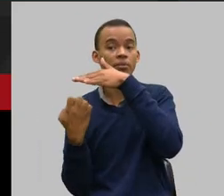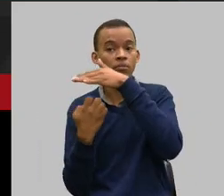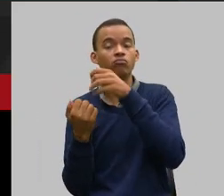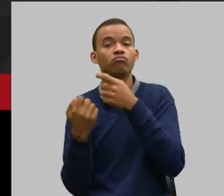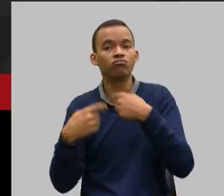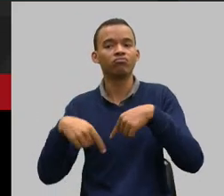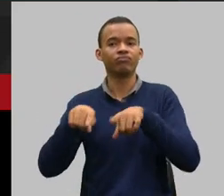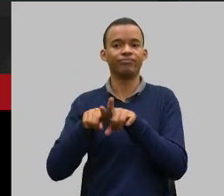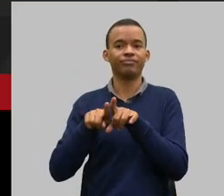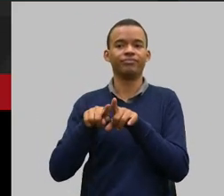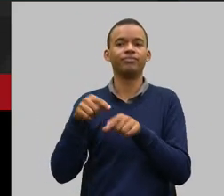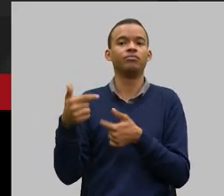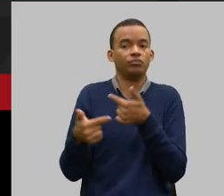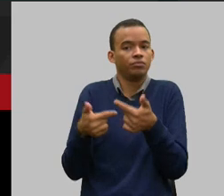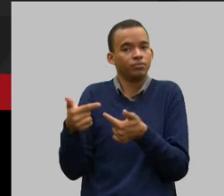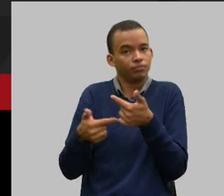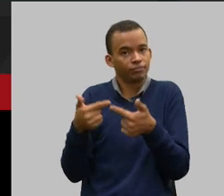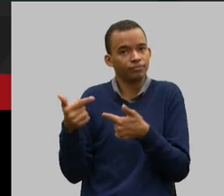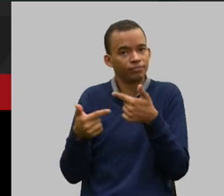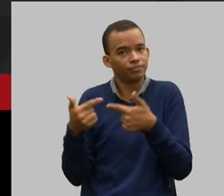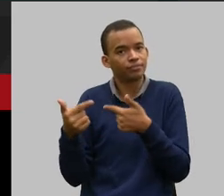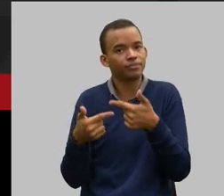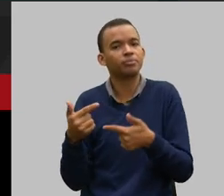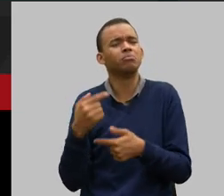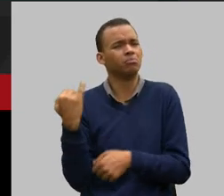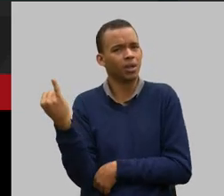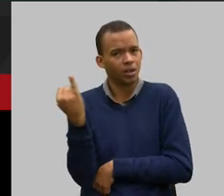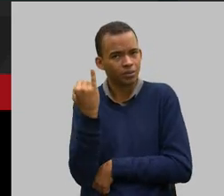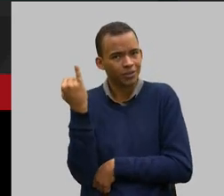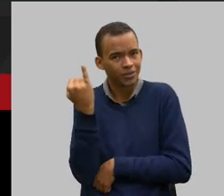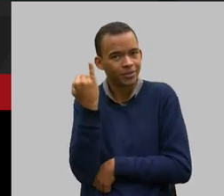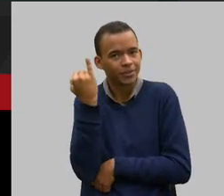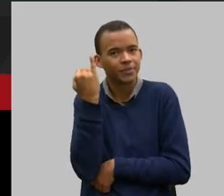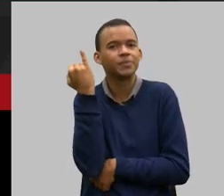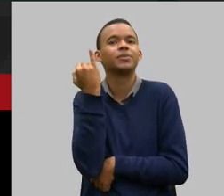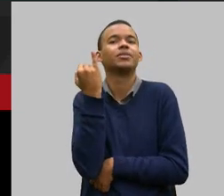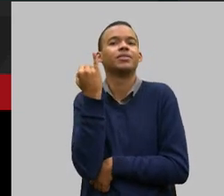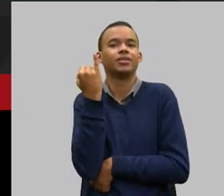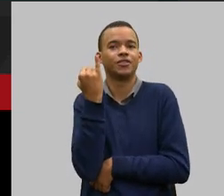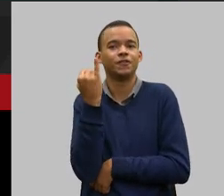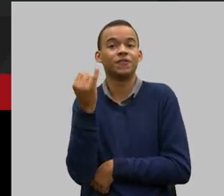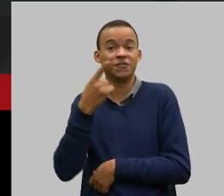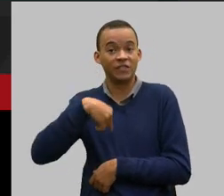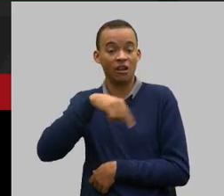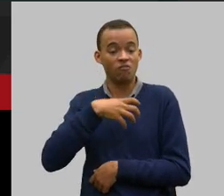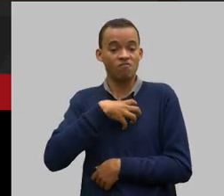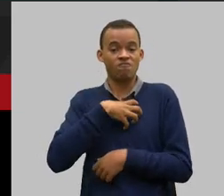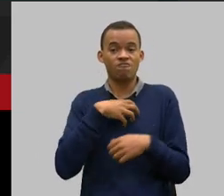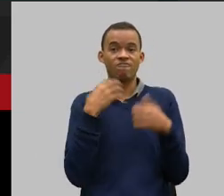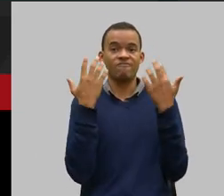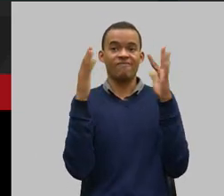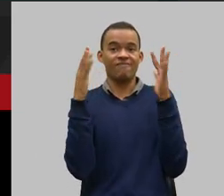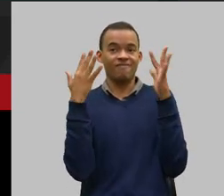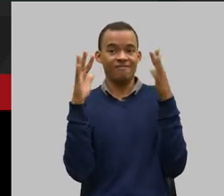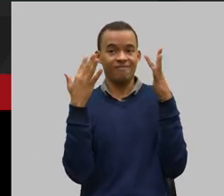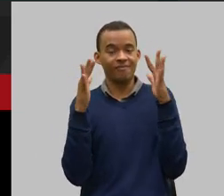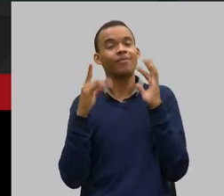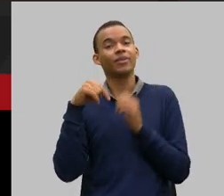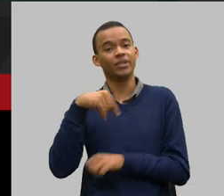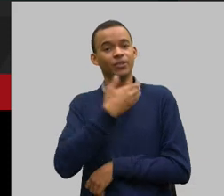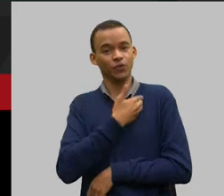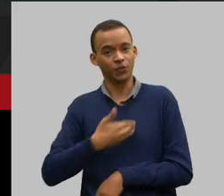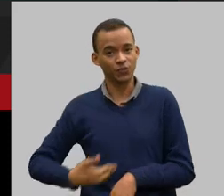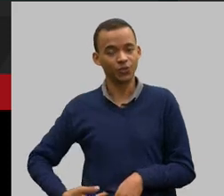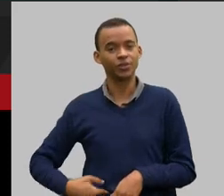importantes eh e que foram motivos de comemoração aí pelo governo por